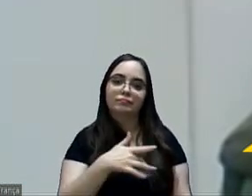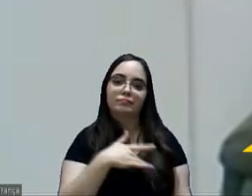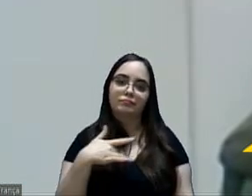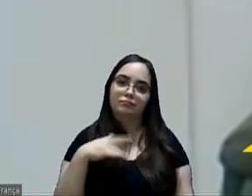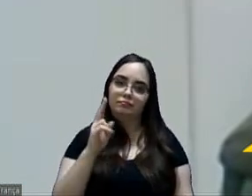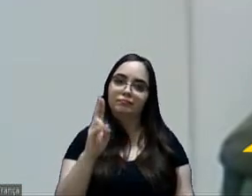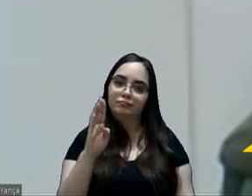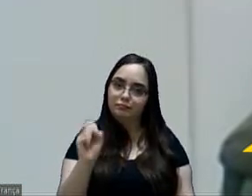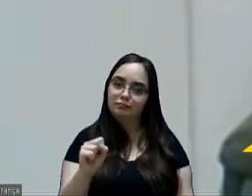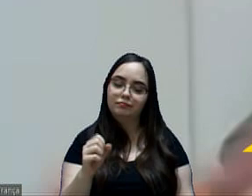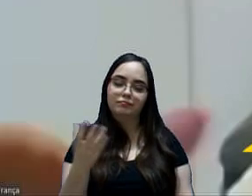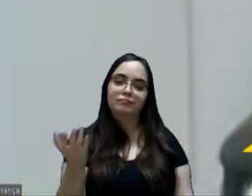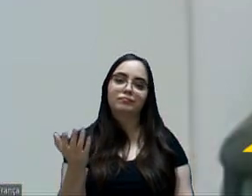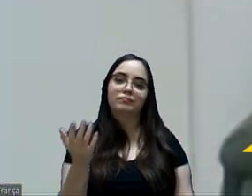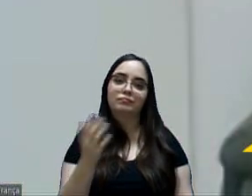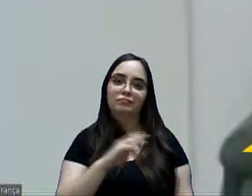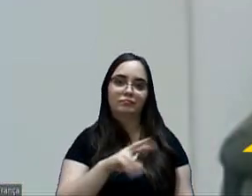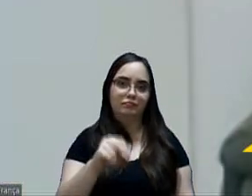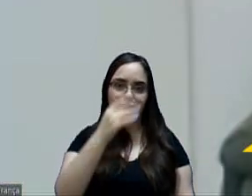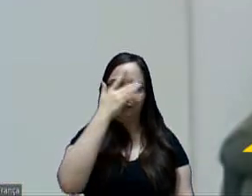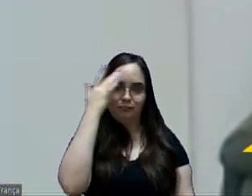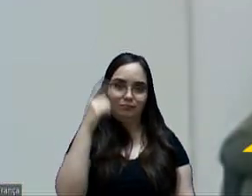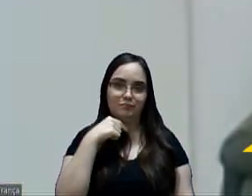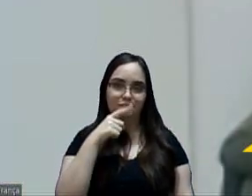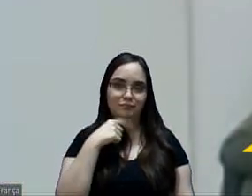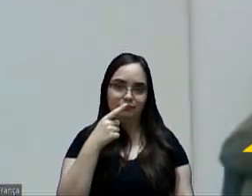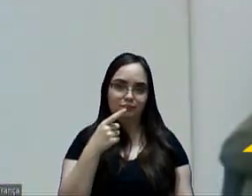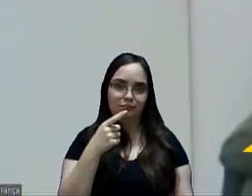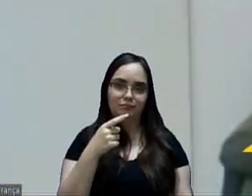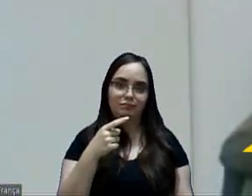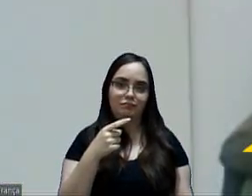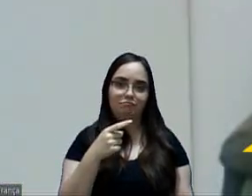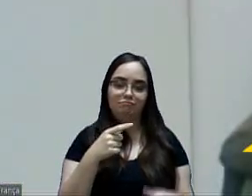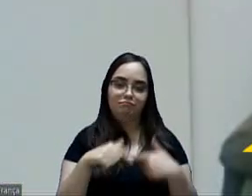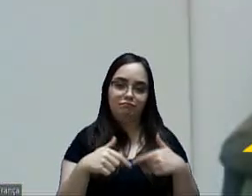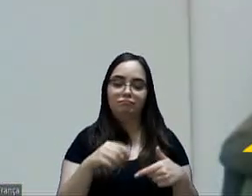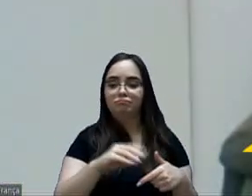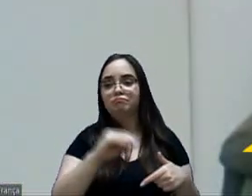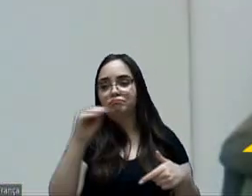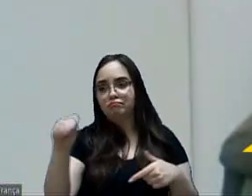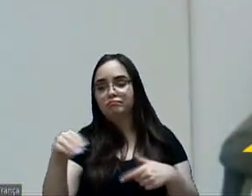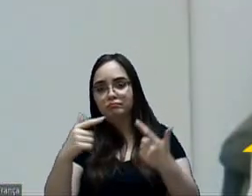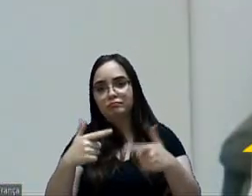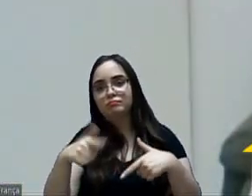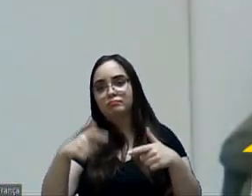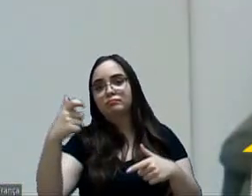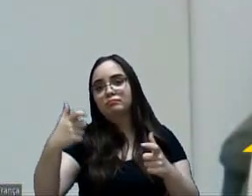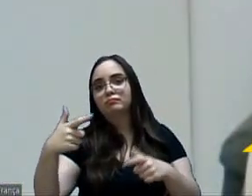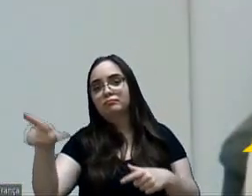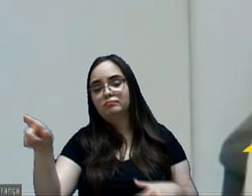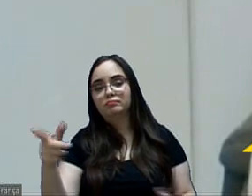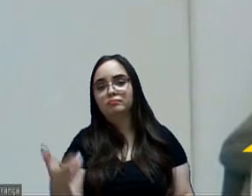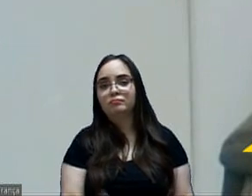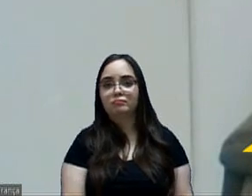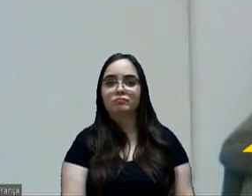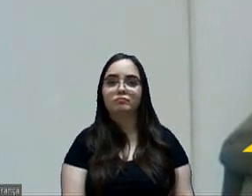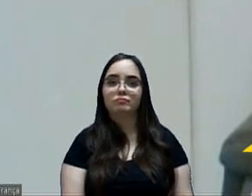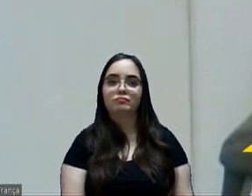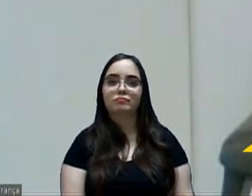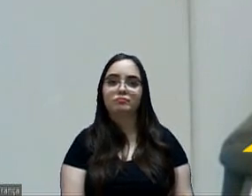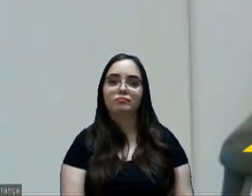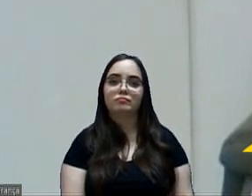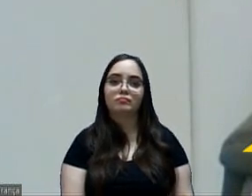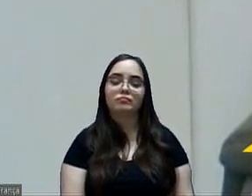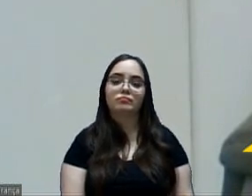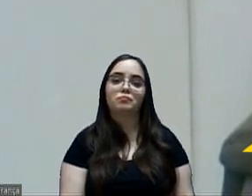mais as consultas, será que esses profissionais não poderiam ter sido remanejados? Teríamos, se eu até pedir para levantar, não tenho ainda. Quanto